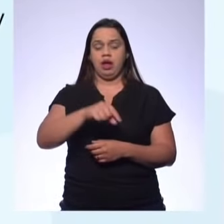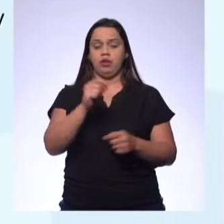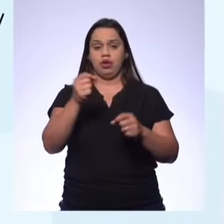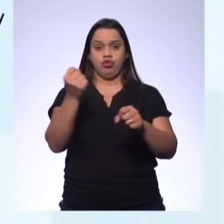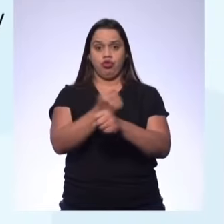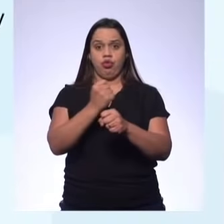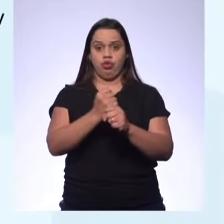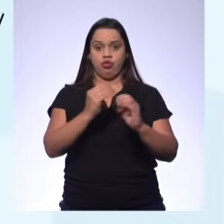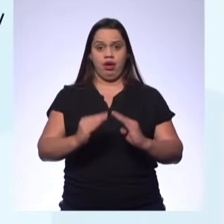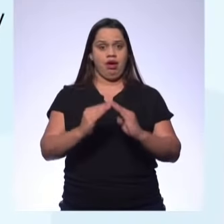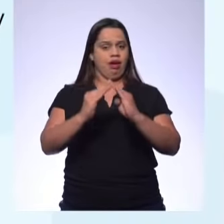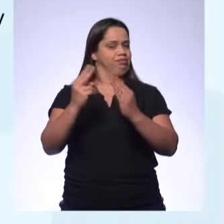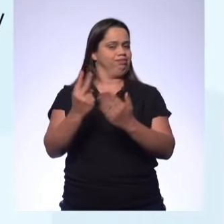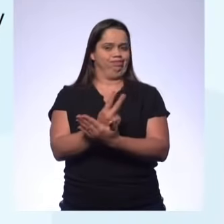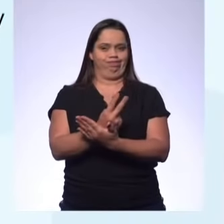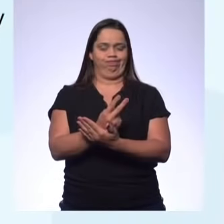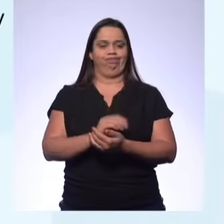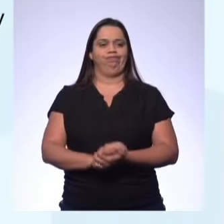irregulares. Third,